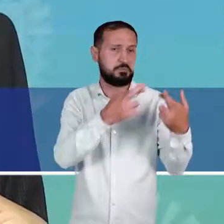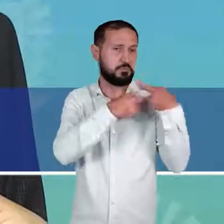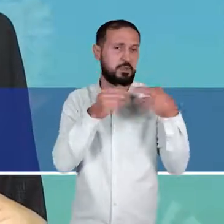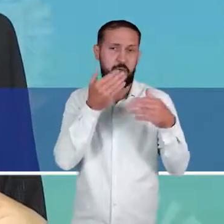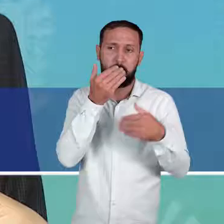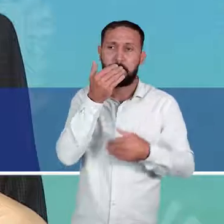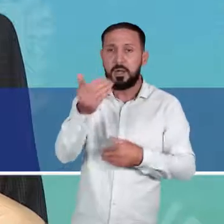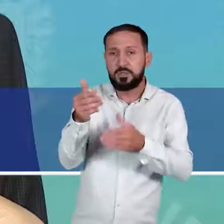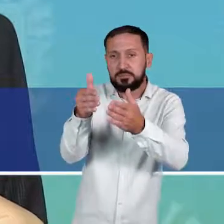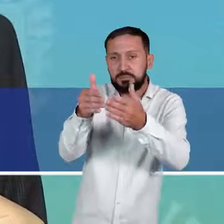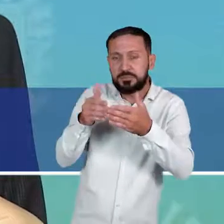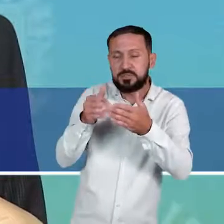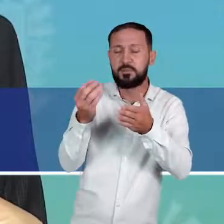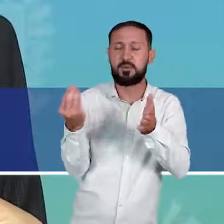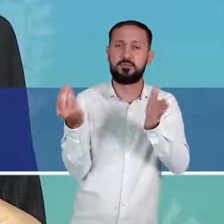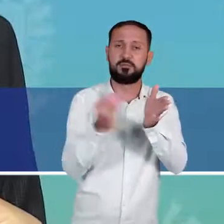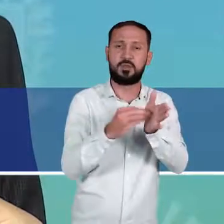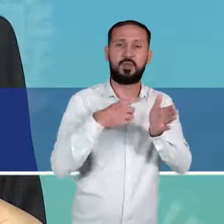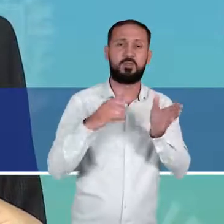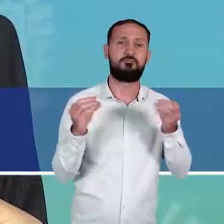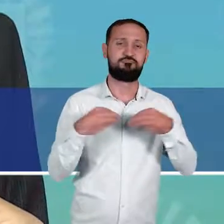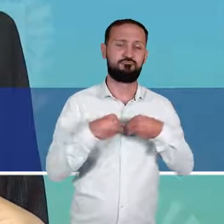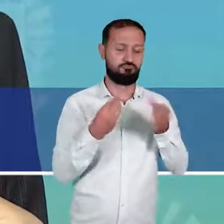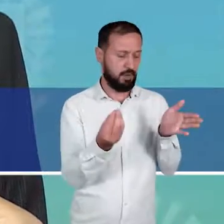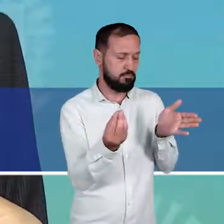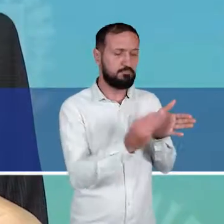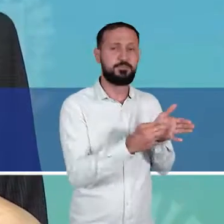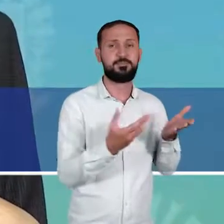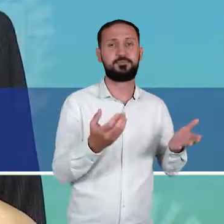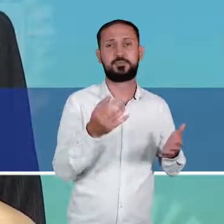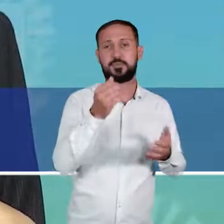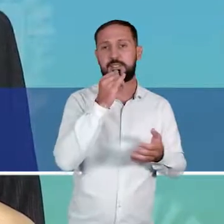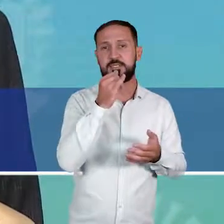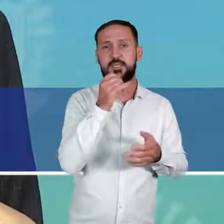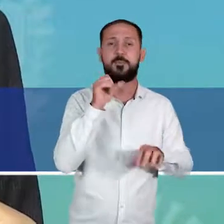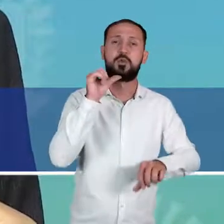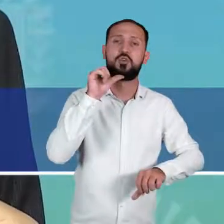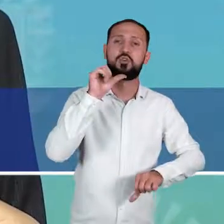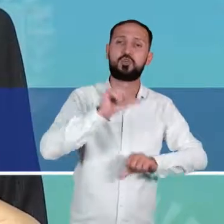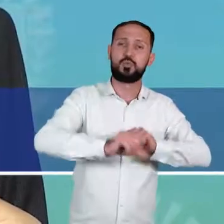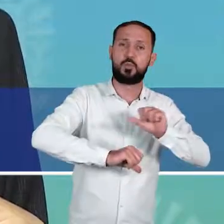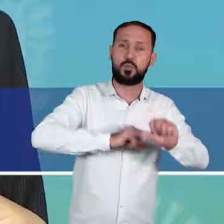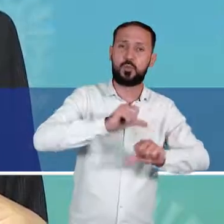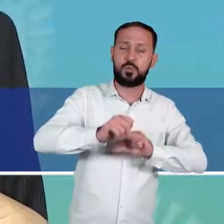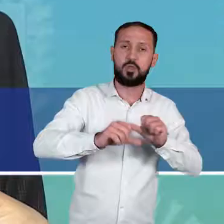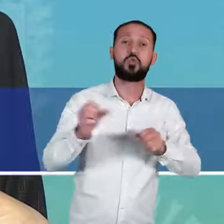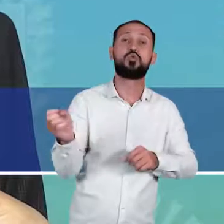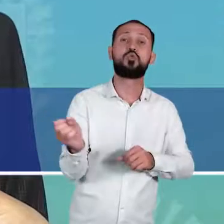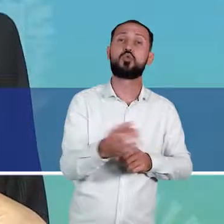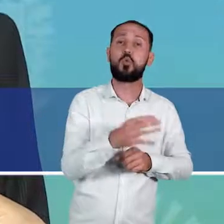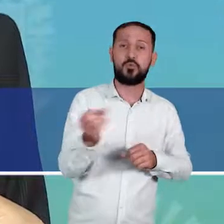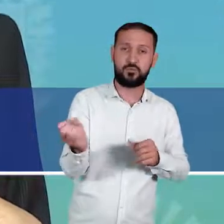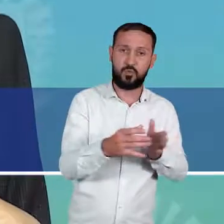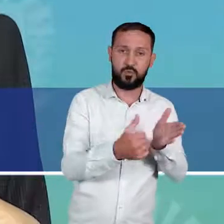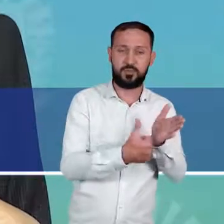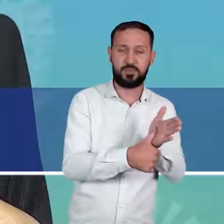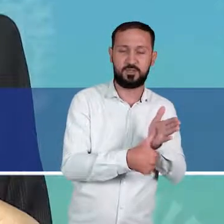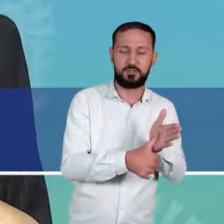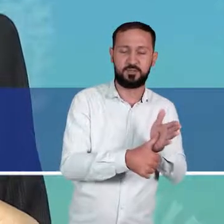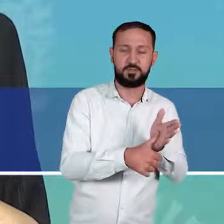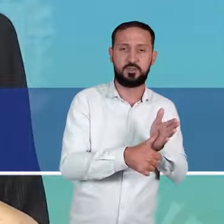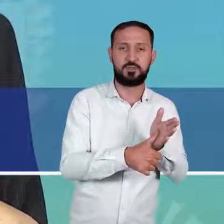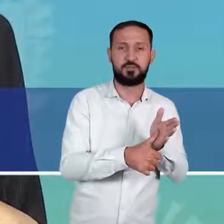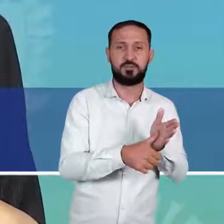responsáveis pela pessoa que tenha o espectro autista. No caso de renovação das identidades,